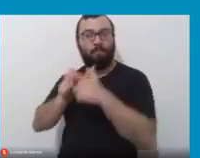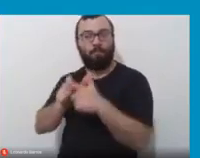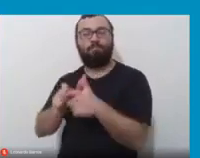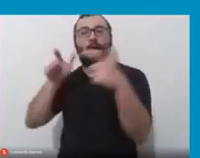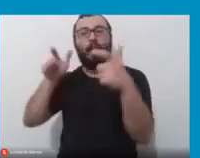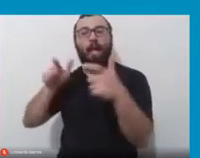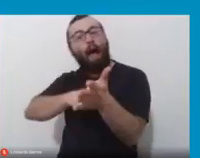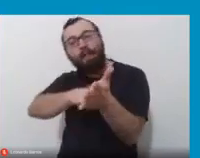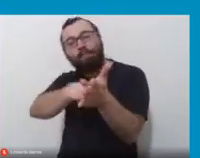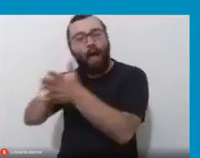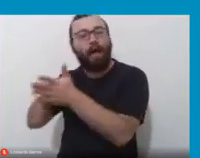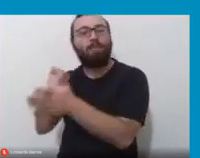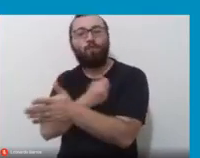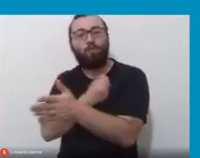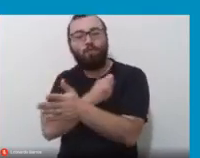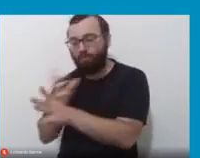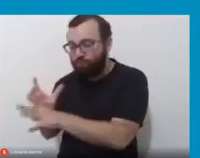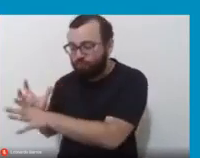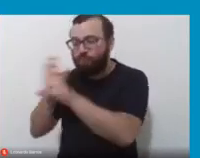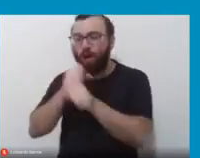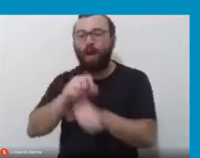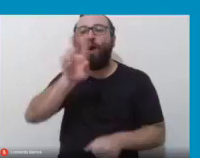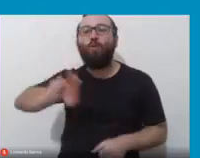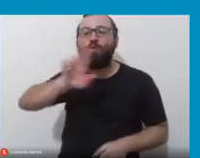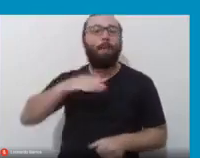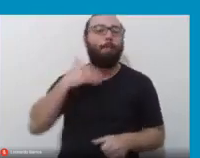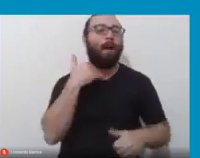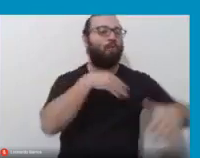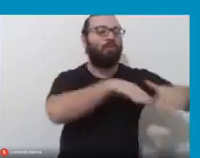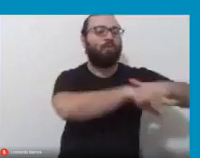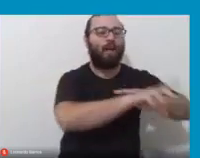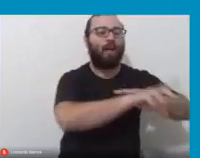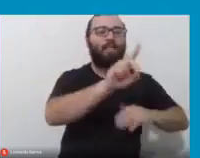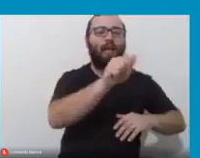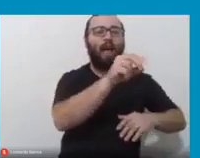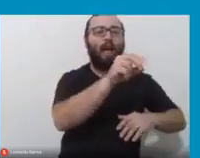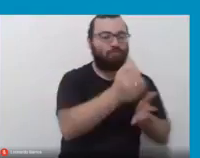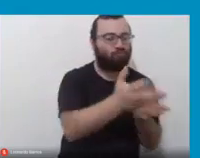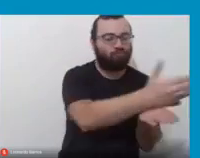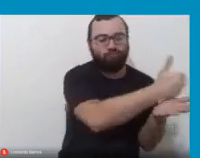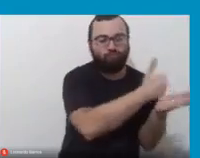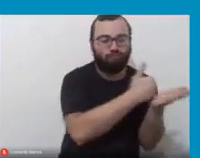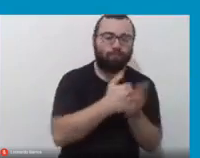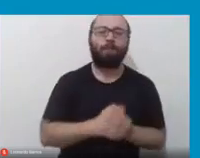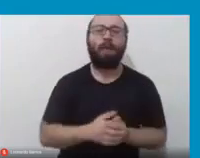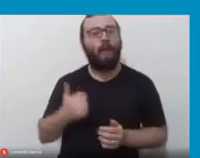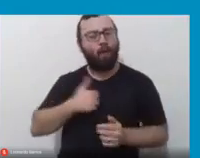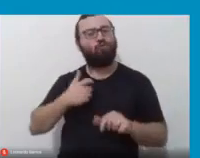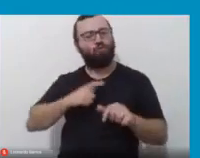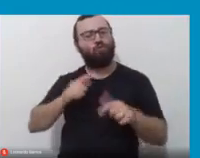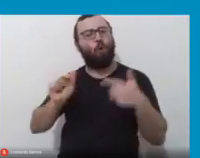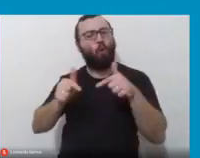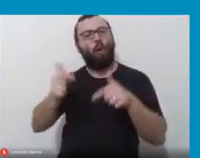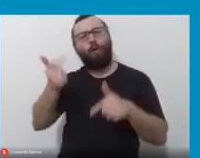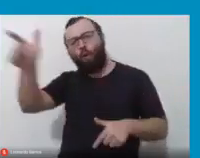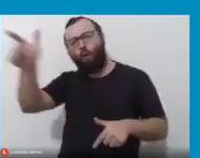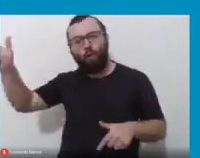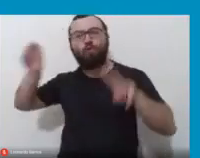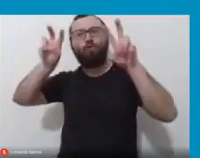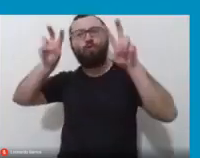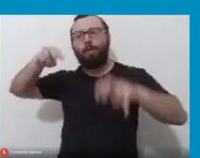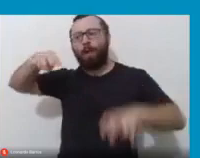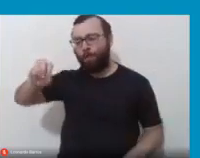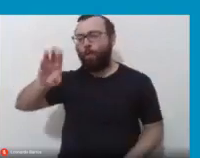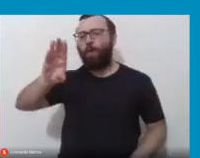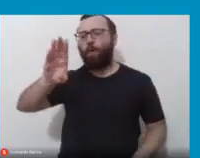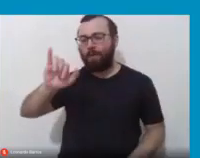análises quantitativas, usando bancos de dados, né? Eu, por exemplo, tenho outros trabalhos sobre mobilidade social e raça,